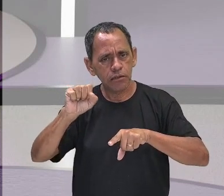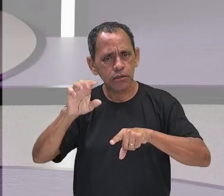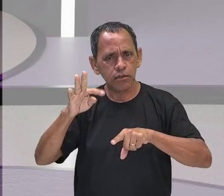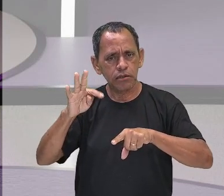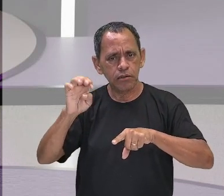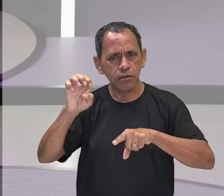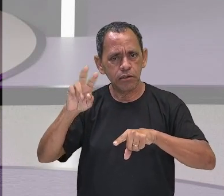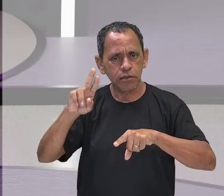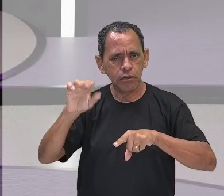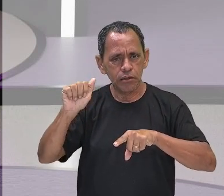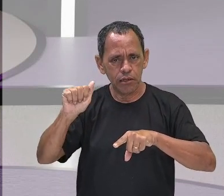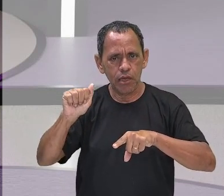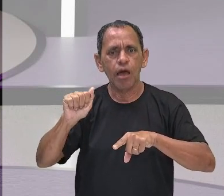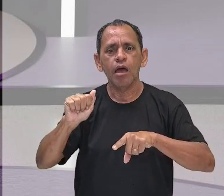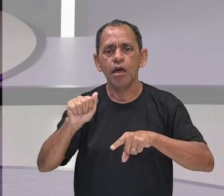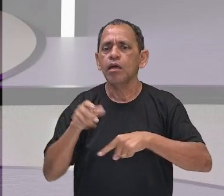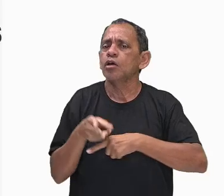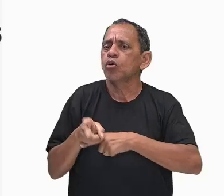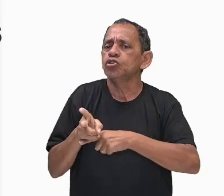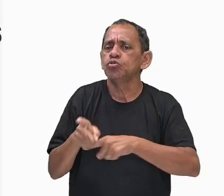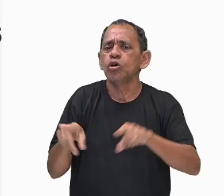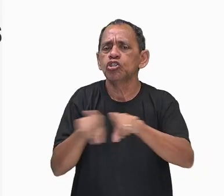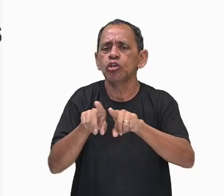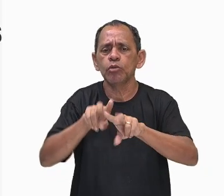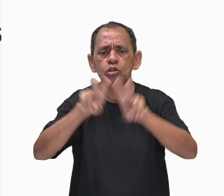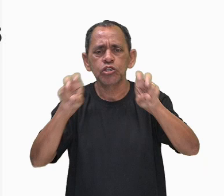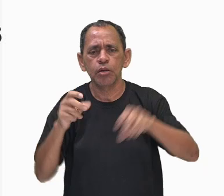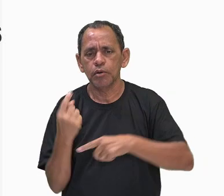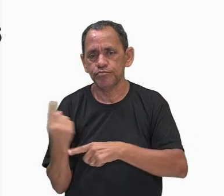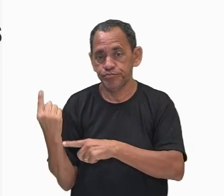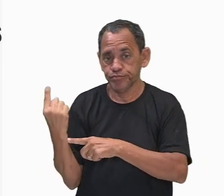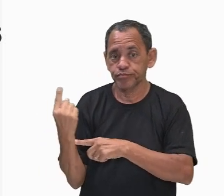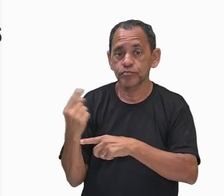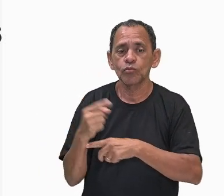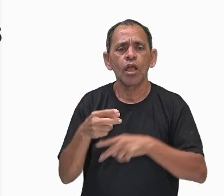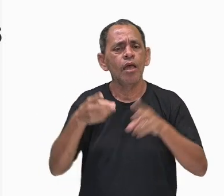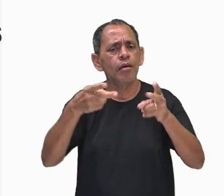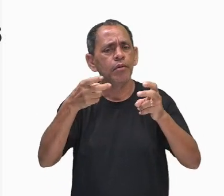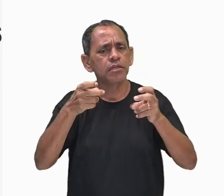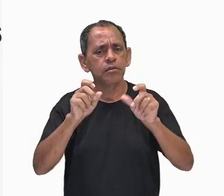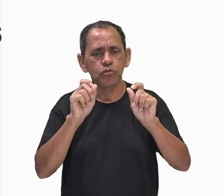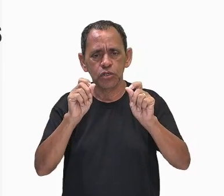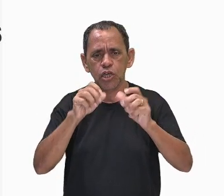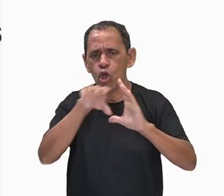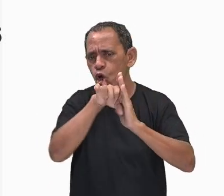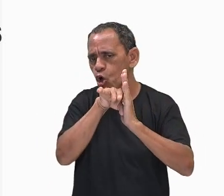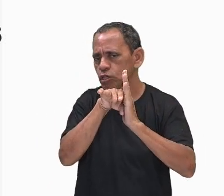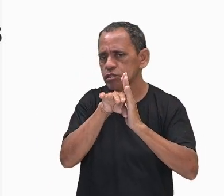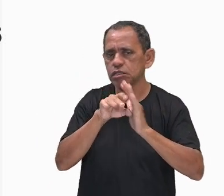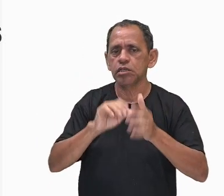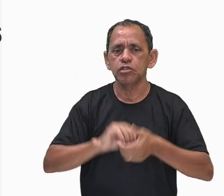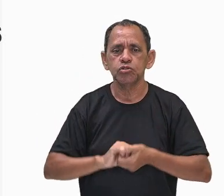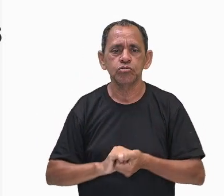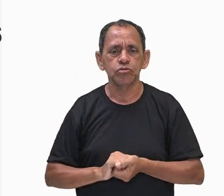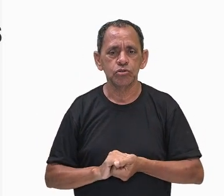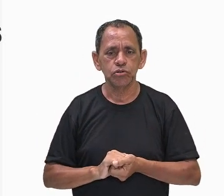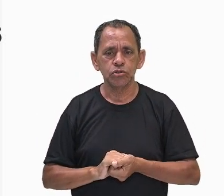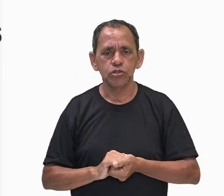cilindro. Continuando aí falando um pouco mais do nosso conceito, e também da